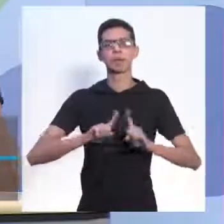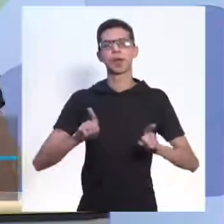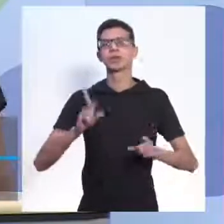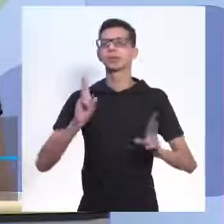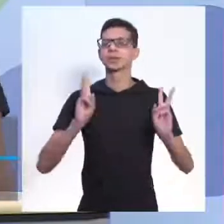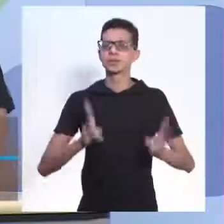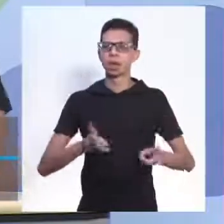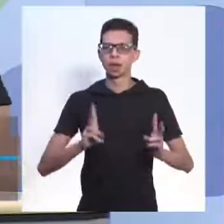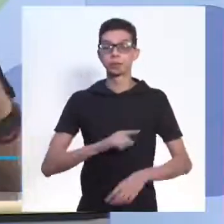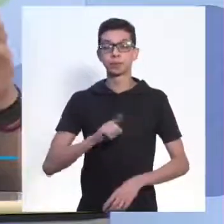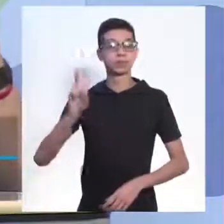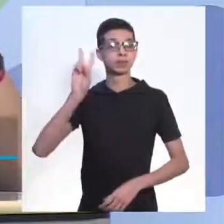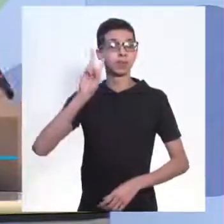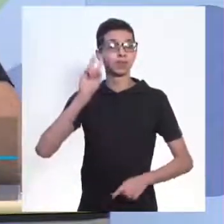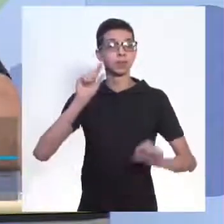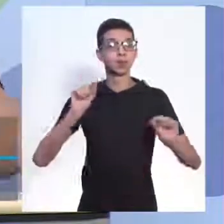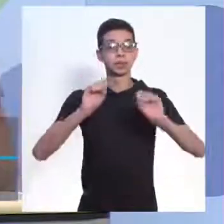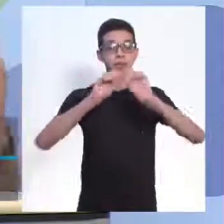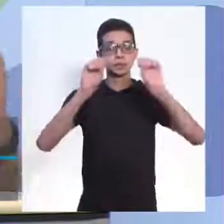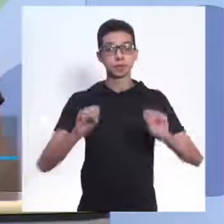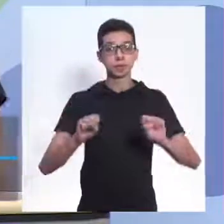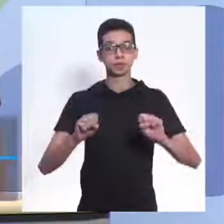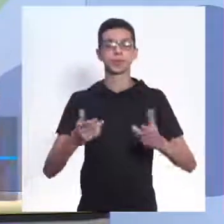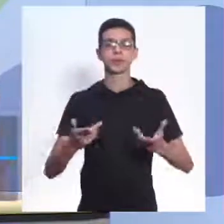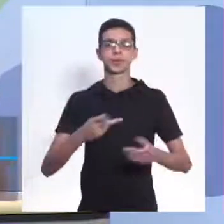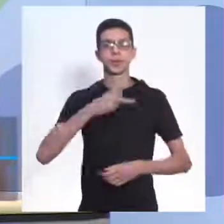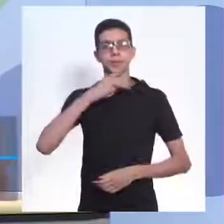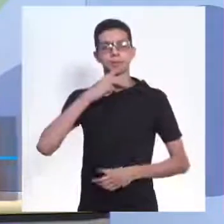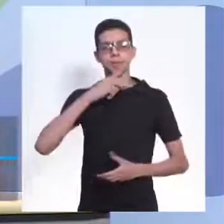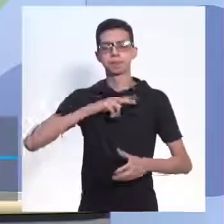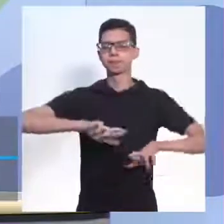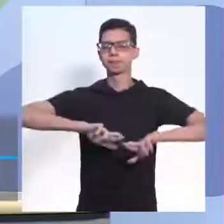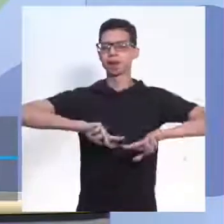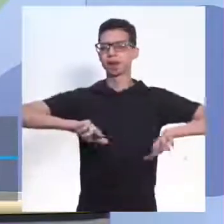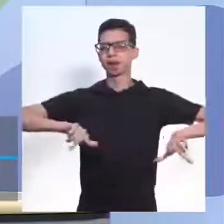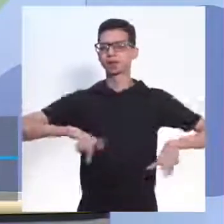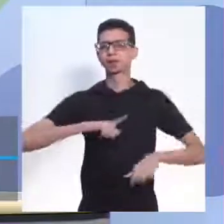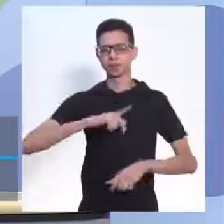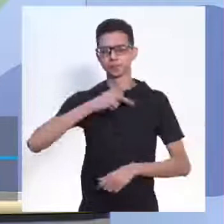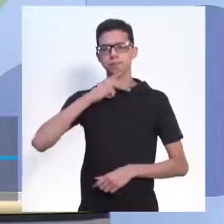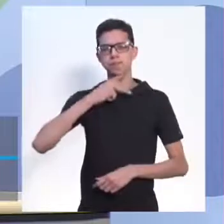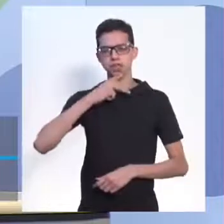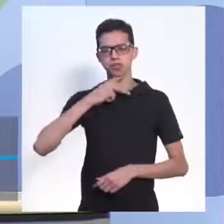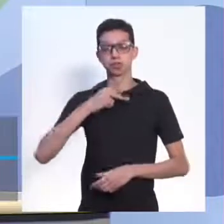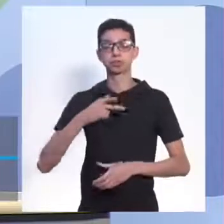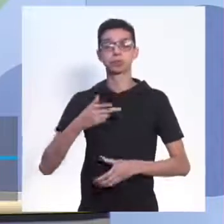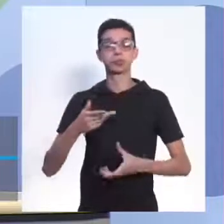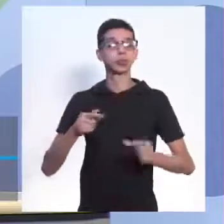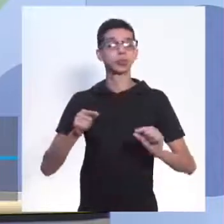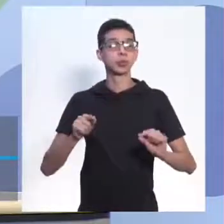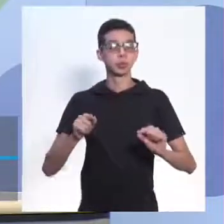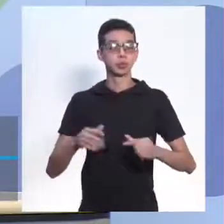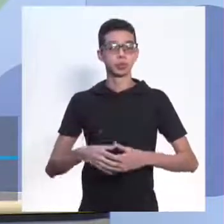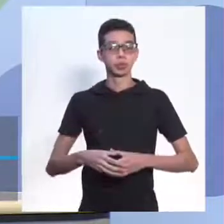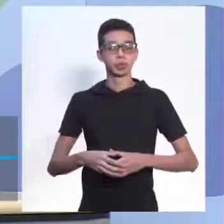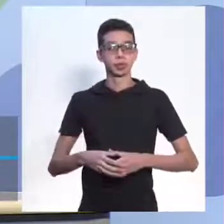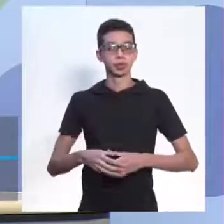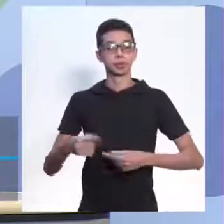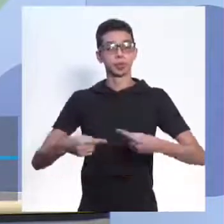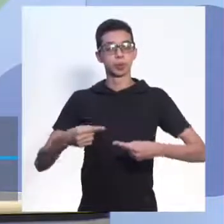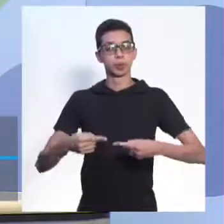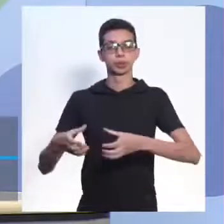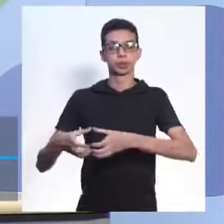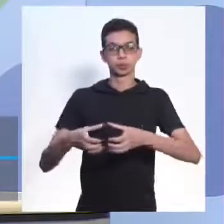maioria das vezes a gente tem que lembrar que a gente tem um sistema aí pluripartidário então a gente tem muitos partidos políticos então é óbvio que existe uma quantidade maior